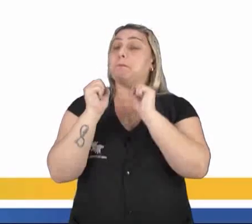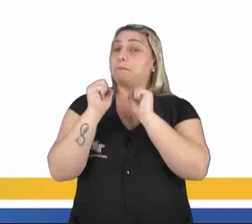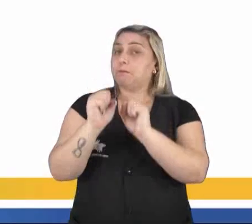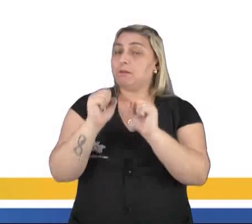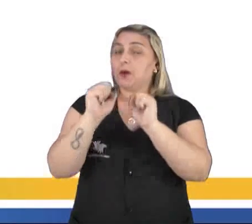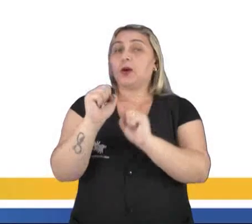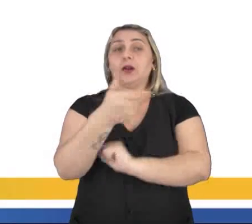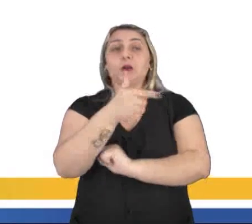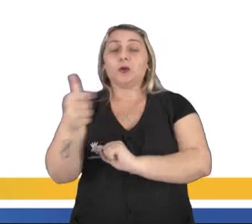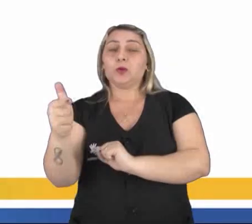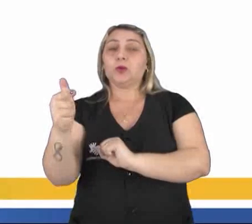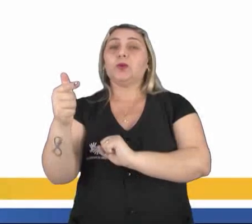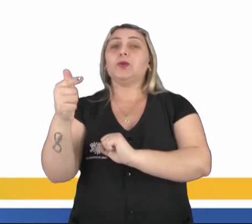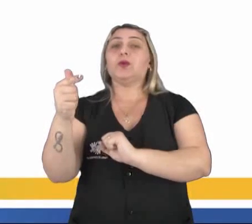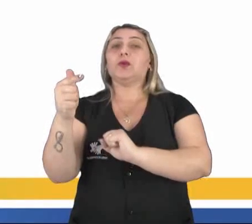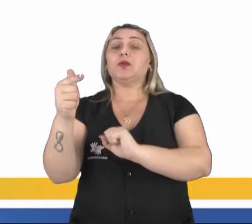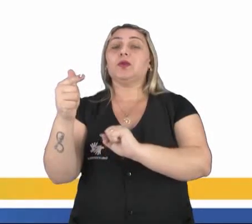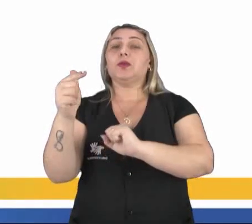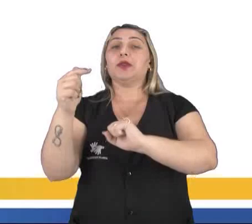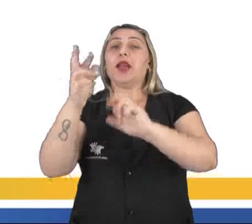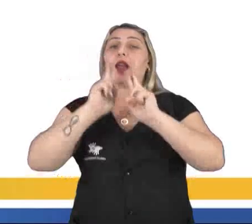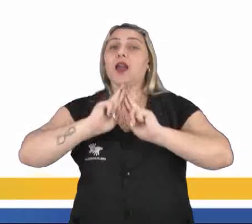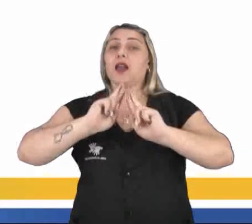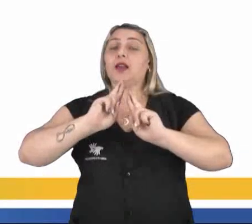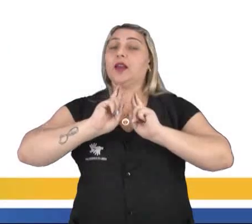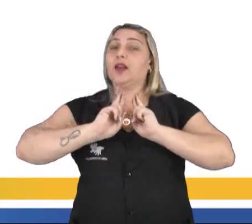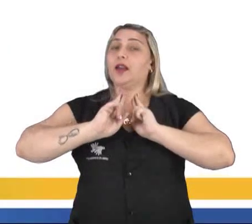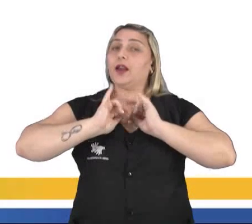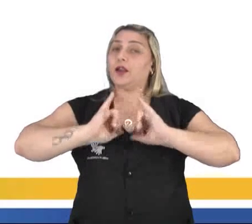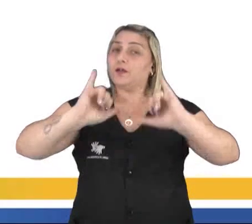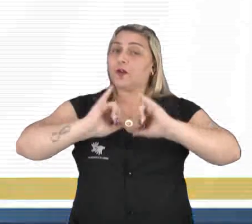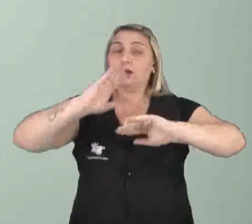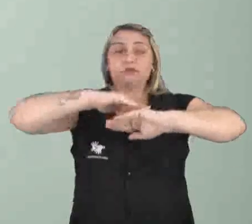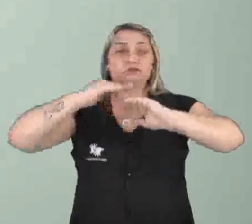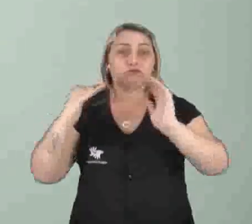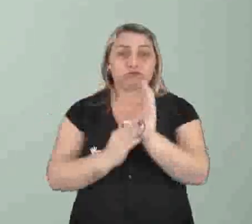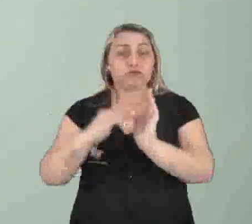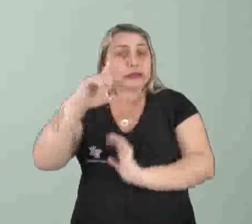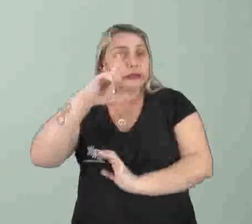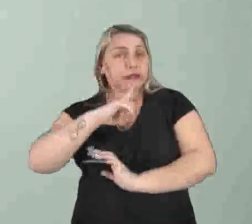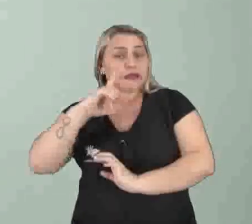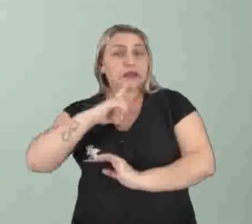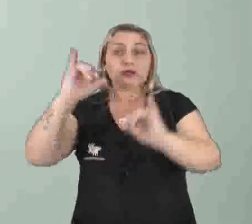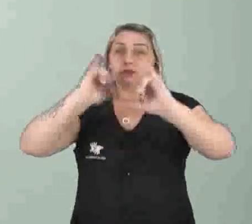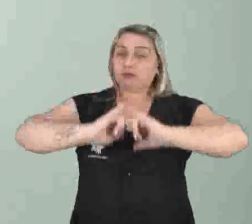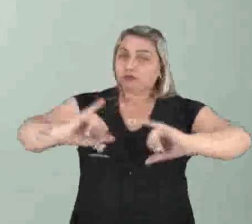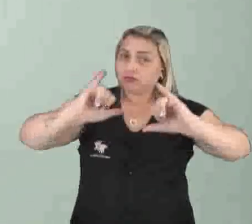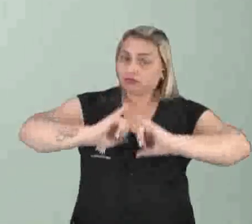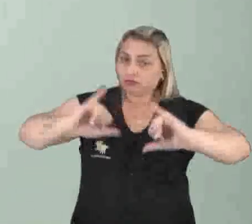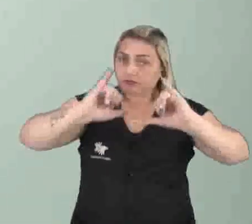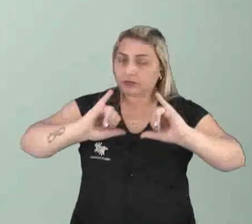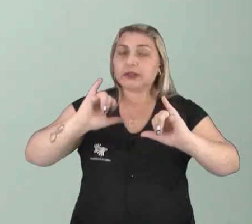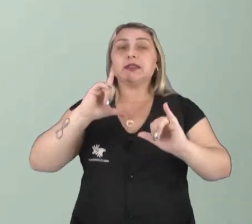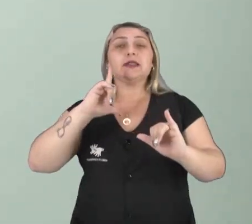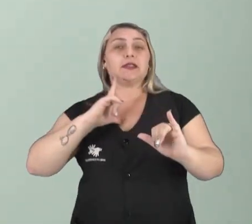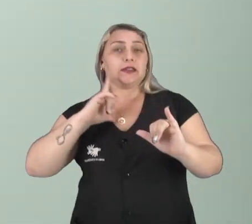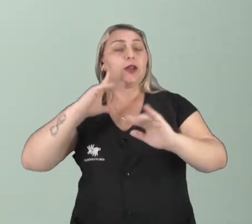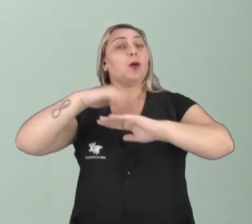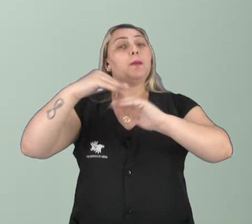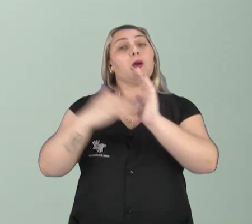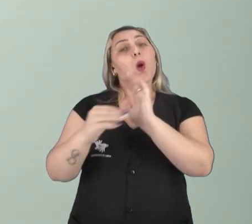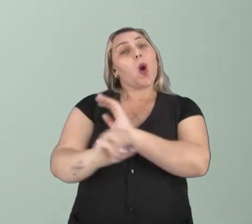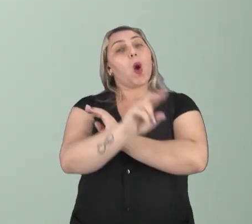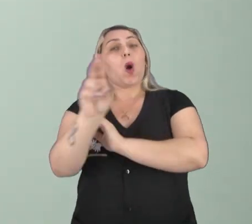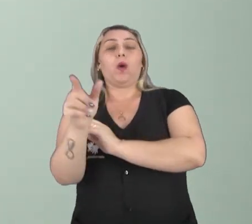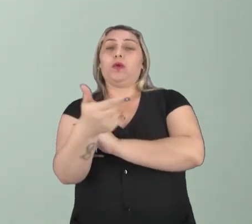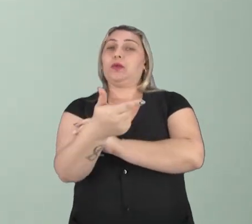sentido completo, tá bom? Então ela tem ali um enunciado, tá? Tem sentido completo,